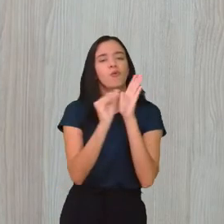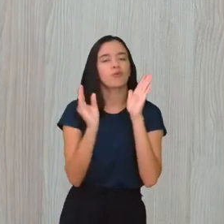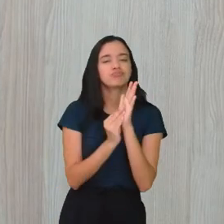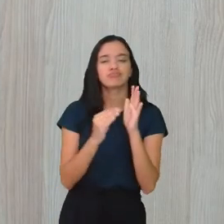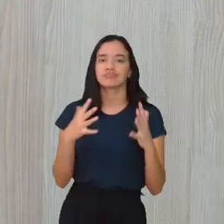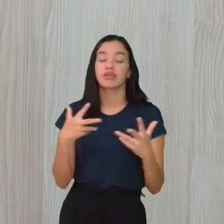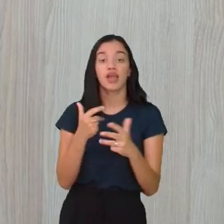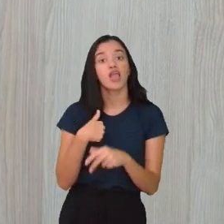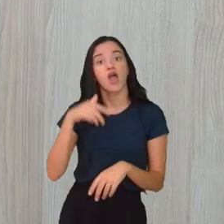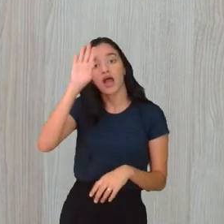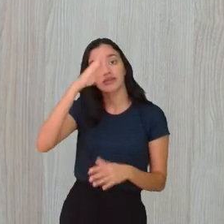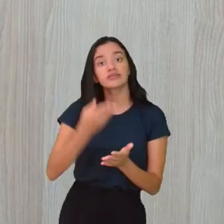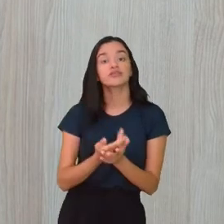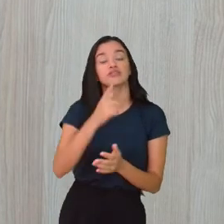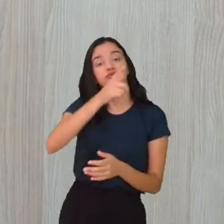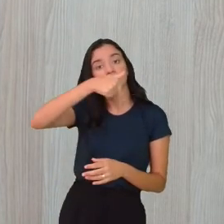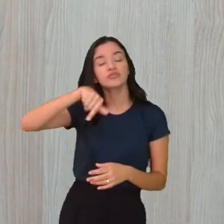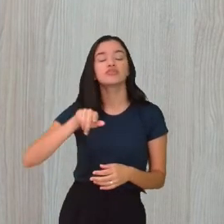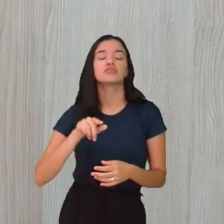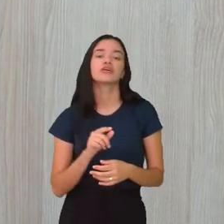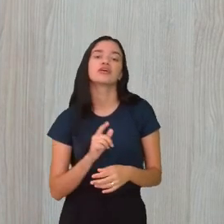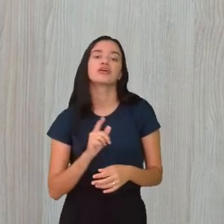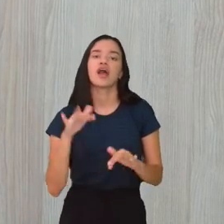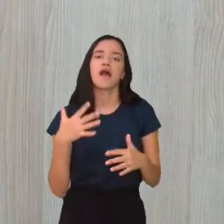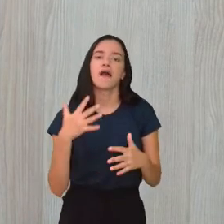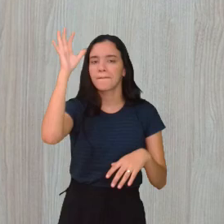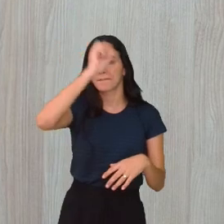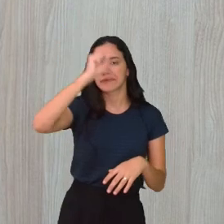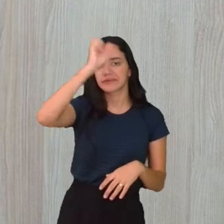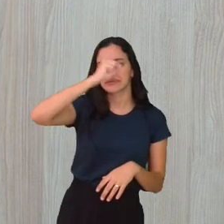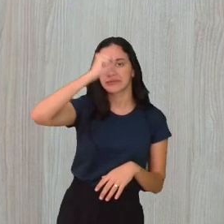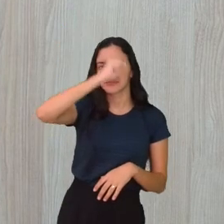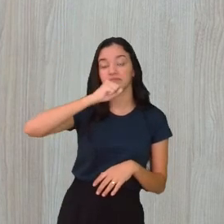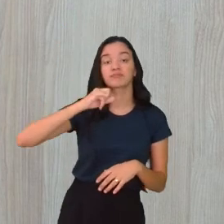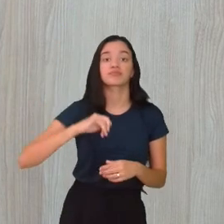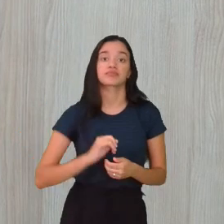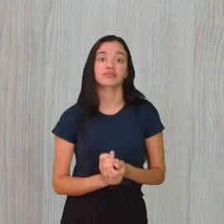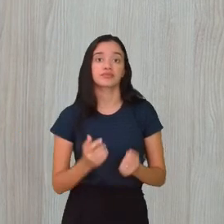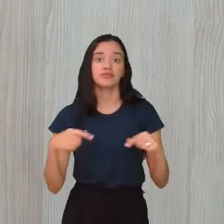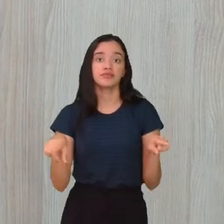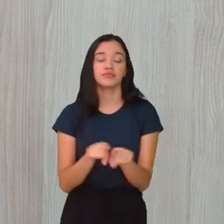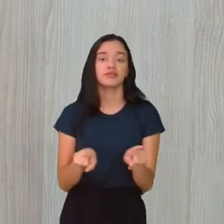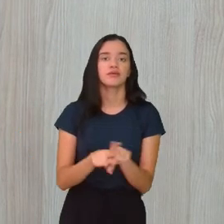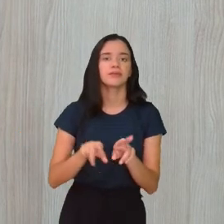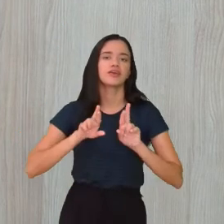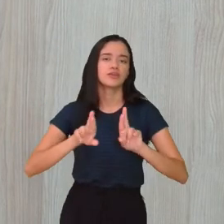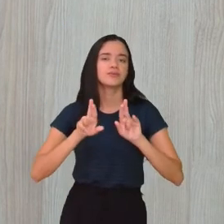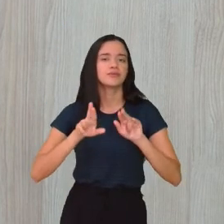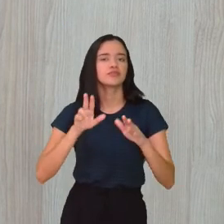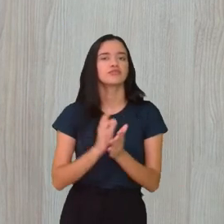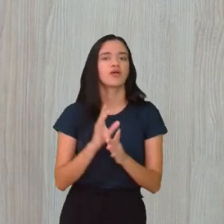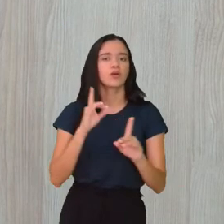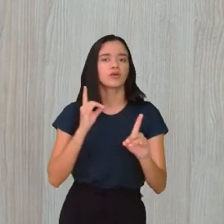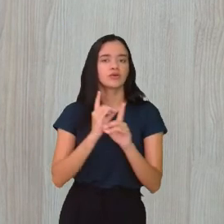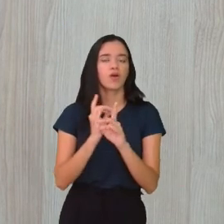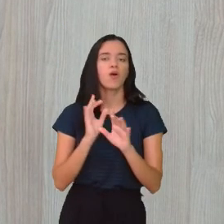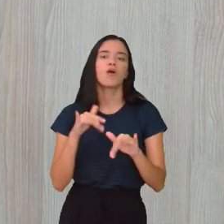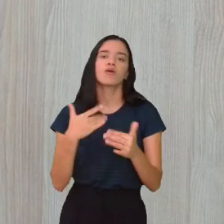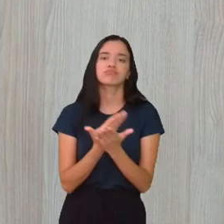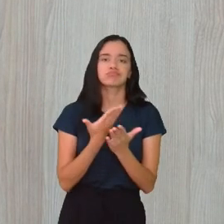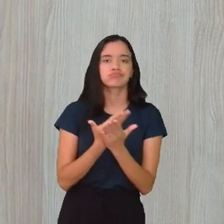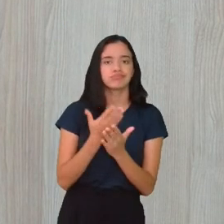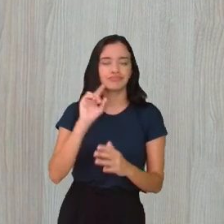né? Acredito que vocês tenham já aprendido bastante. E espero no próximo encontro estarmos